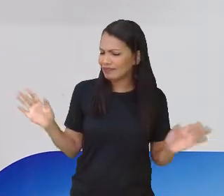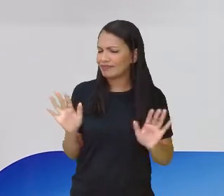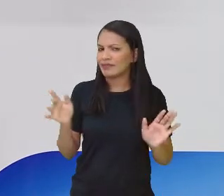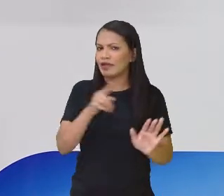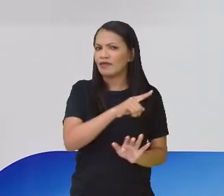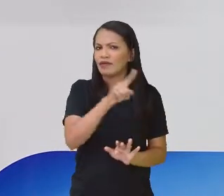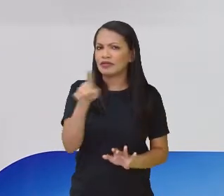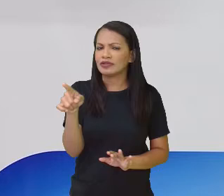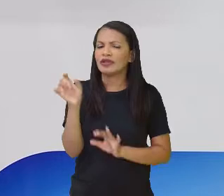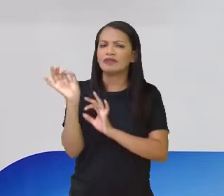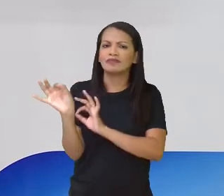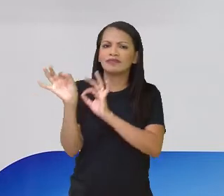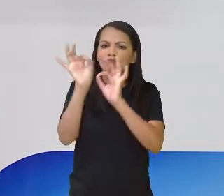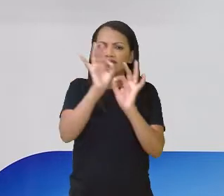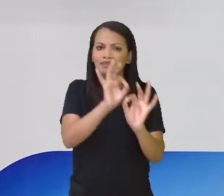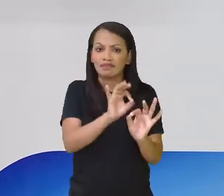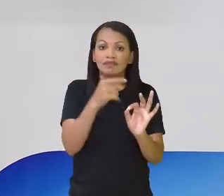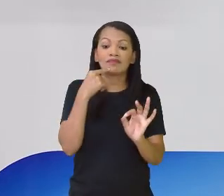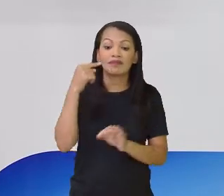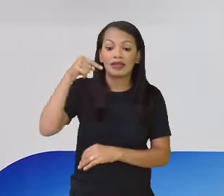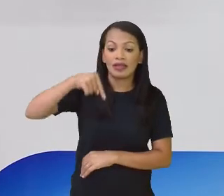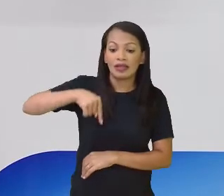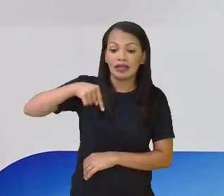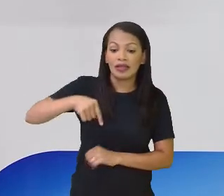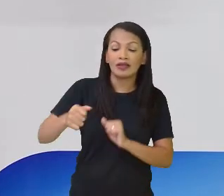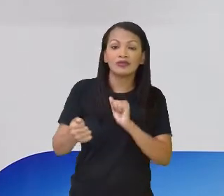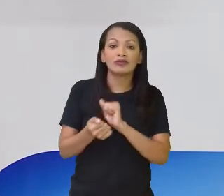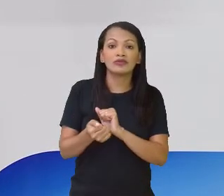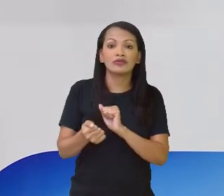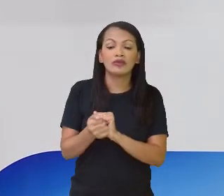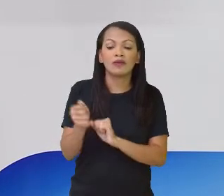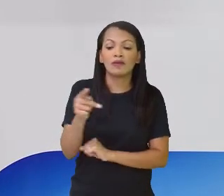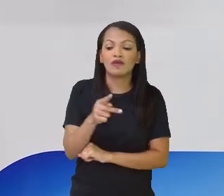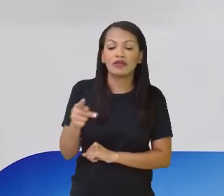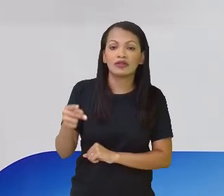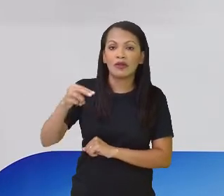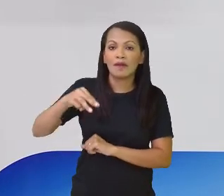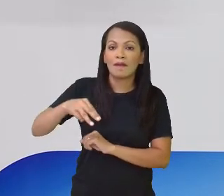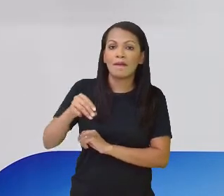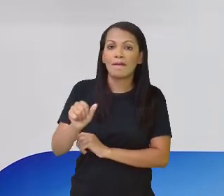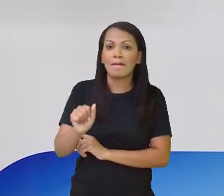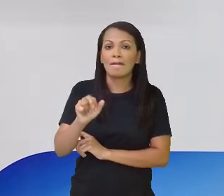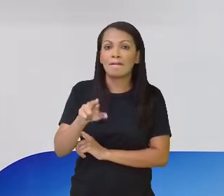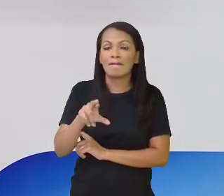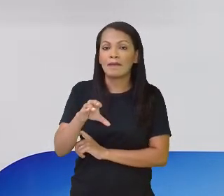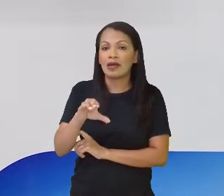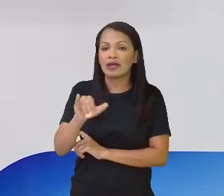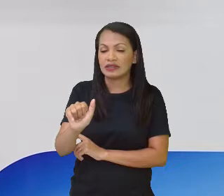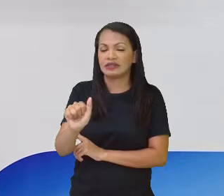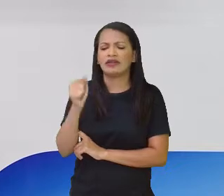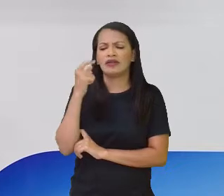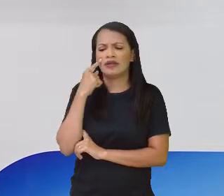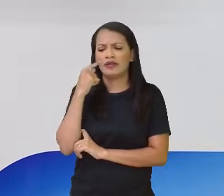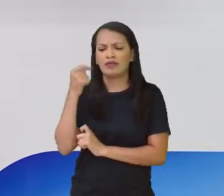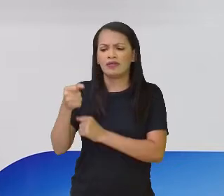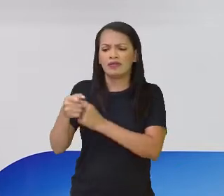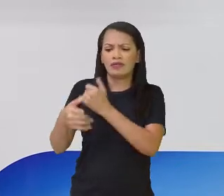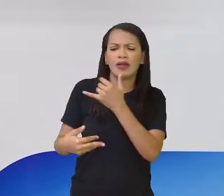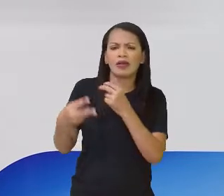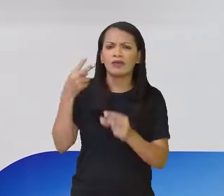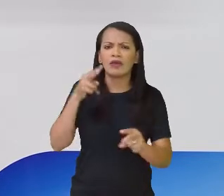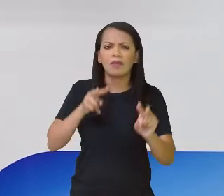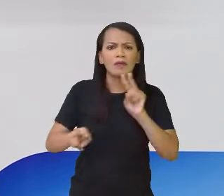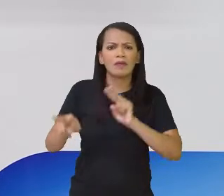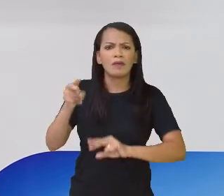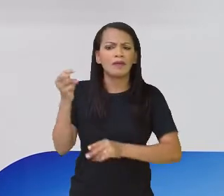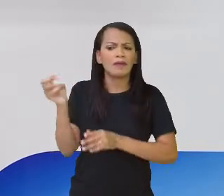aí acompanhando, aqui no estúdio comigo eu tenho a professora Márcia que está aqui acompanhando no chat as mensagens que